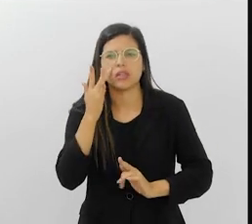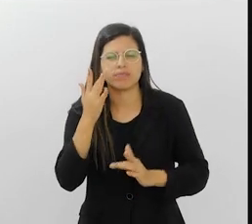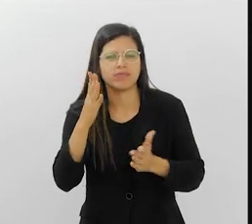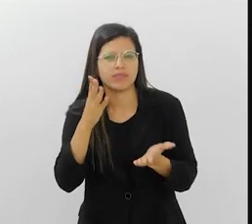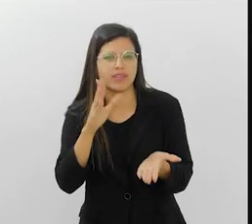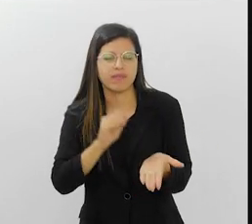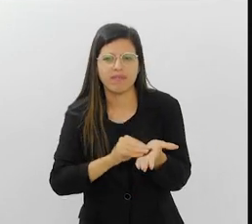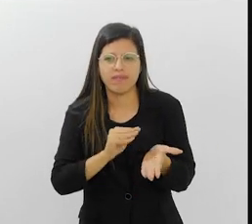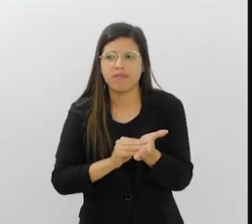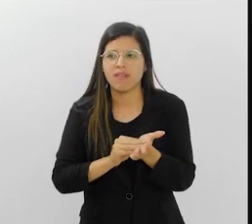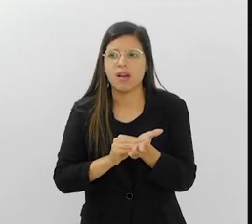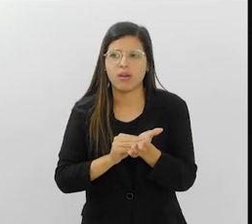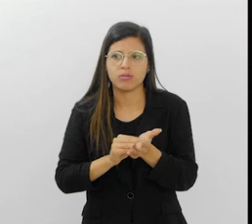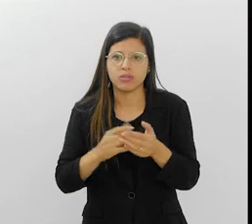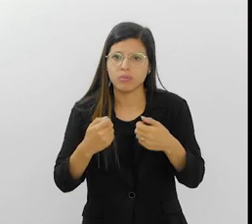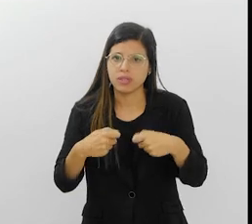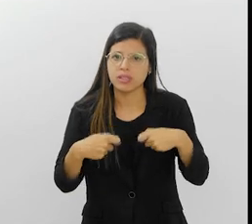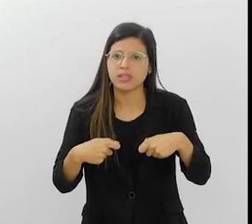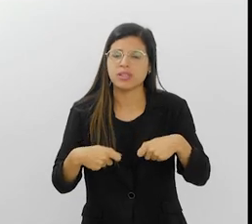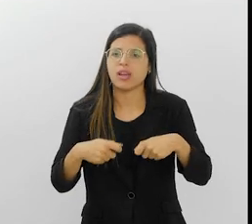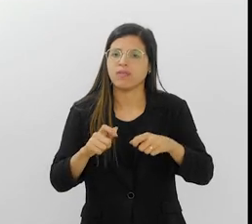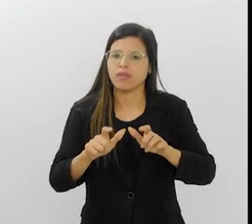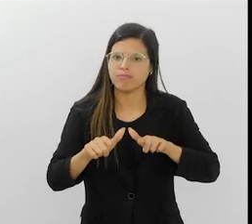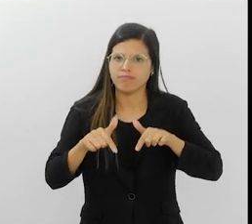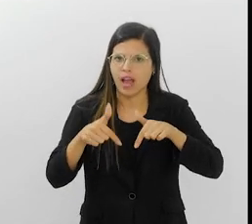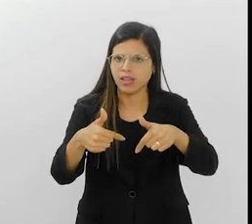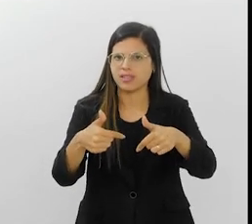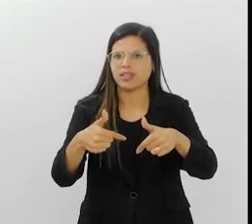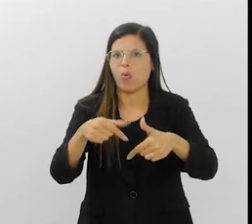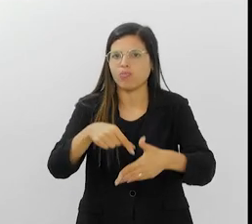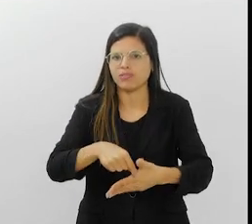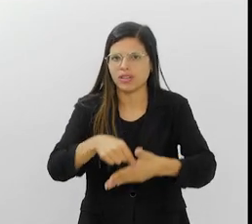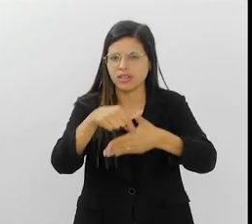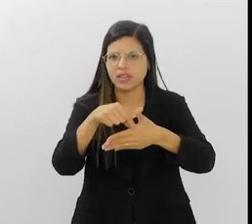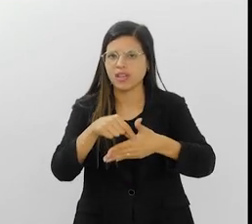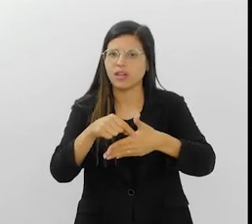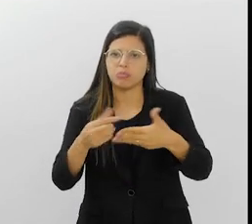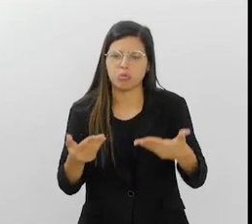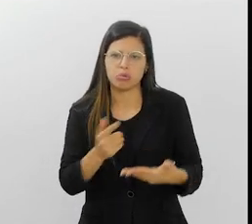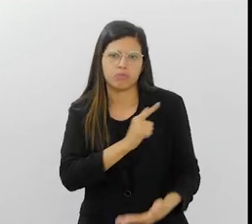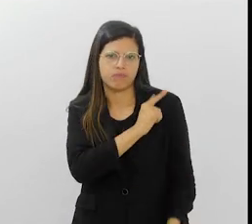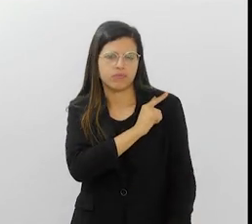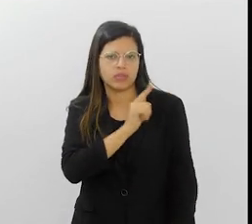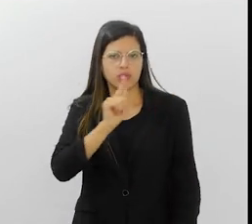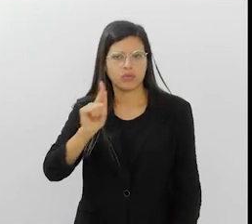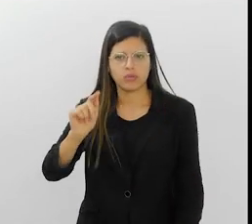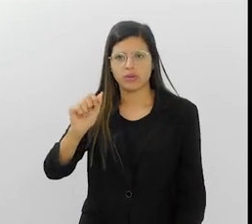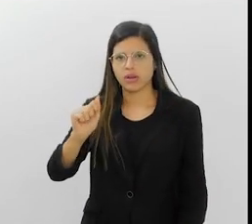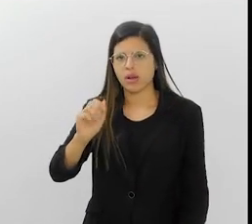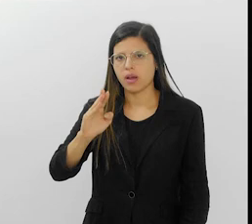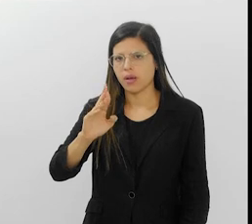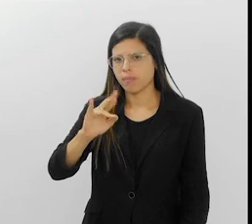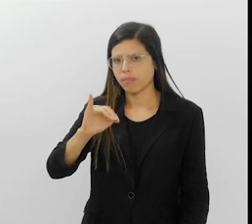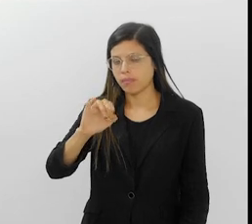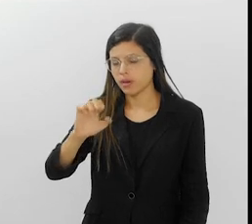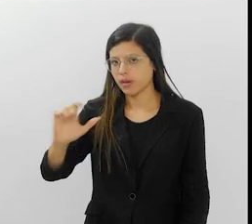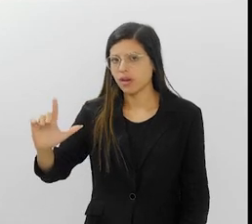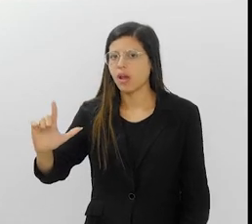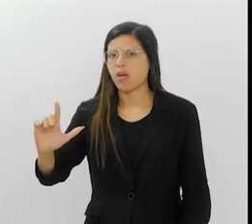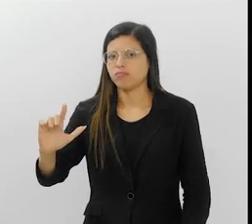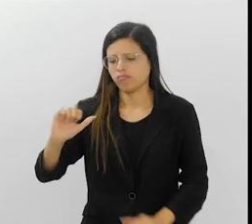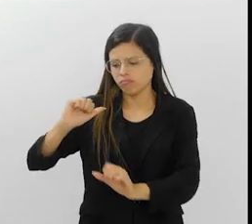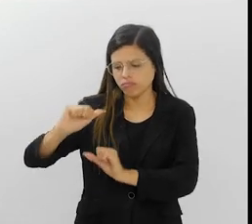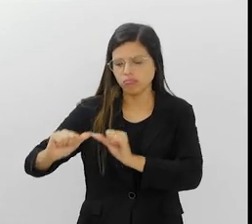falta isso, né? Eu acho que a Liga deveria tomar essa posição. Vamos ver se hoje, com a gestão do Gabriel aí, que está promovendo